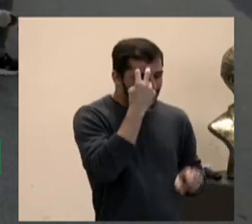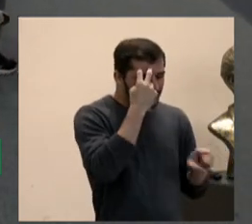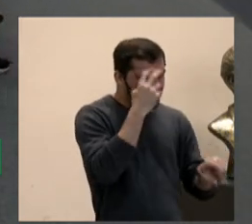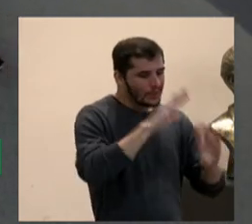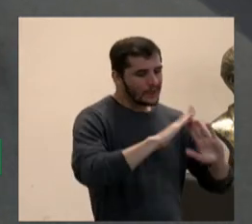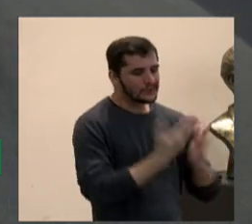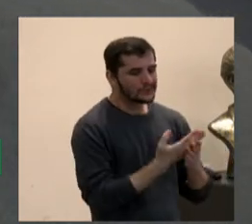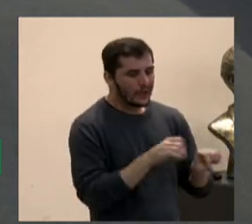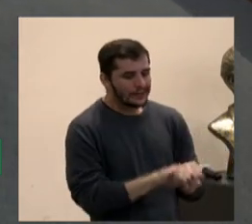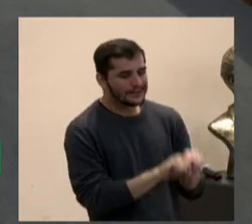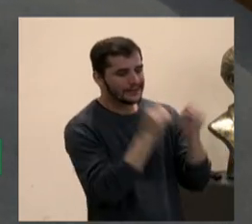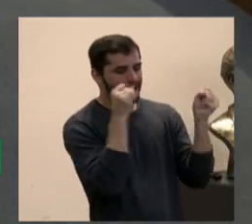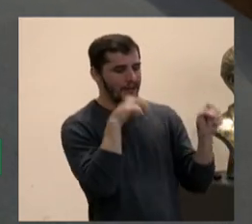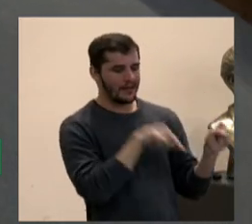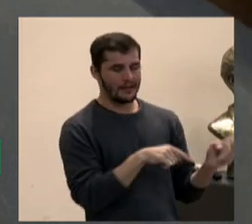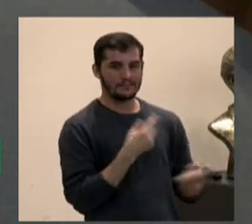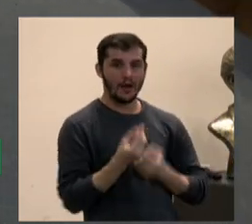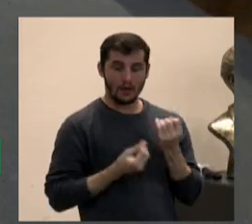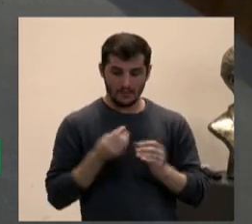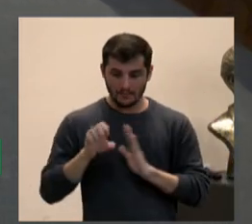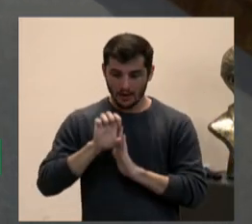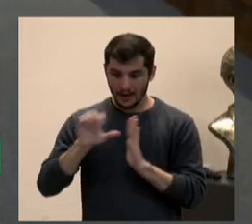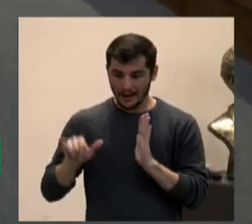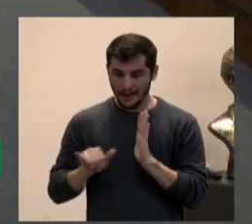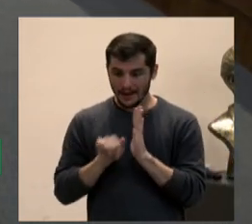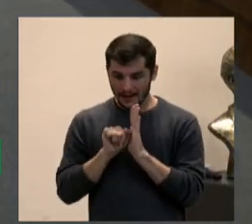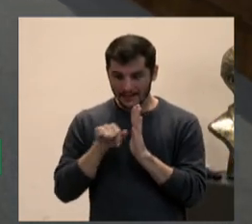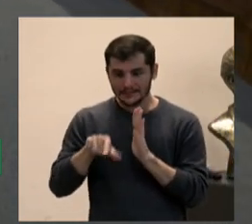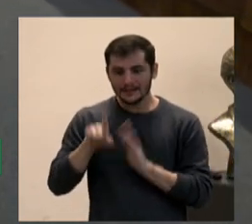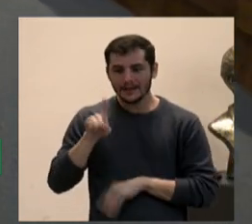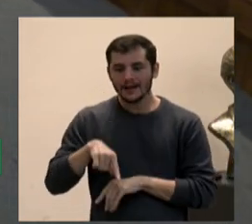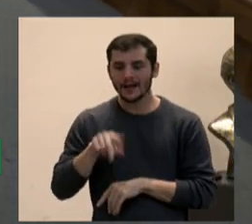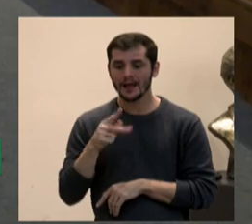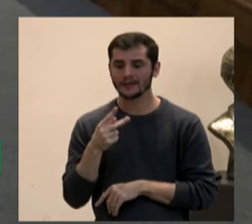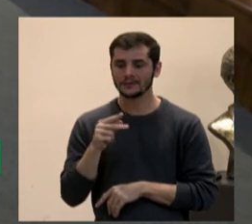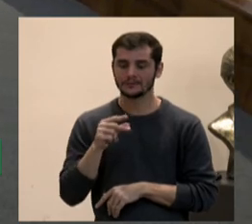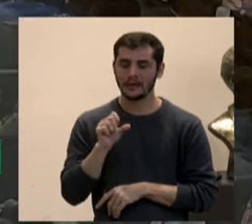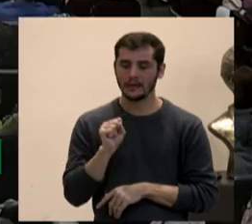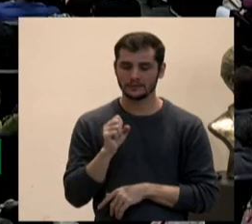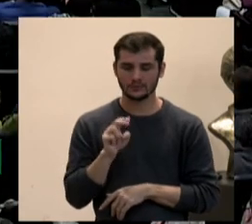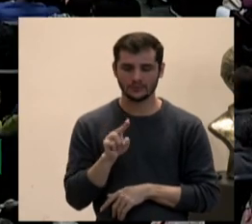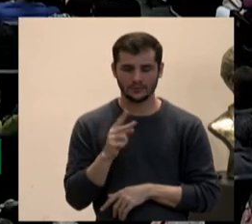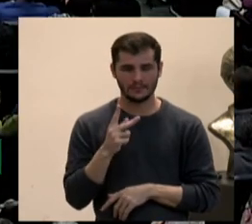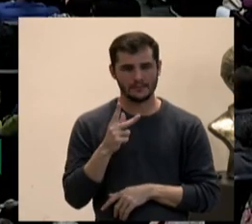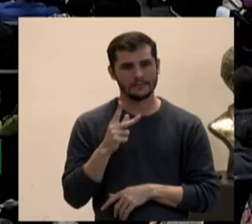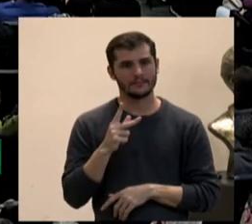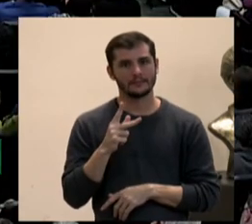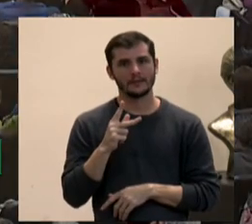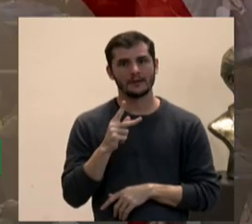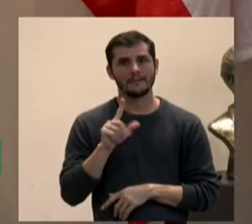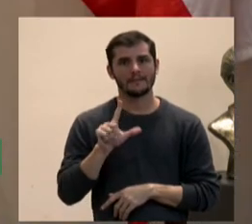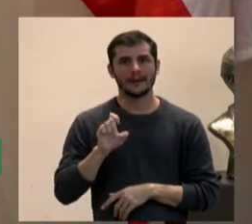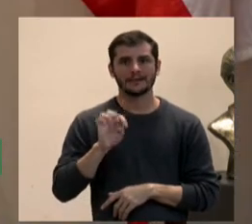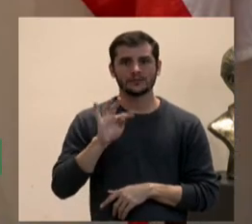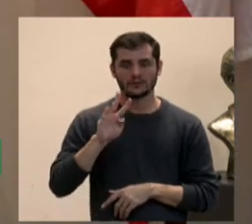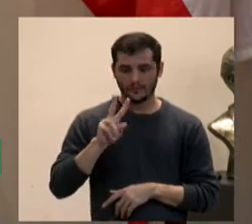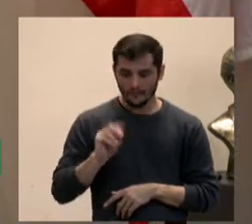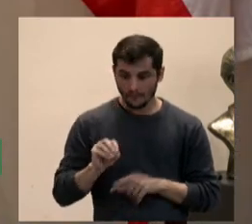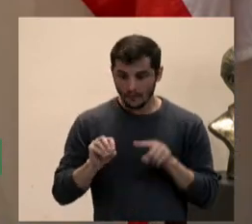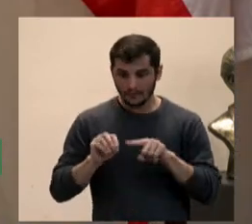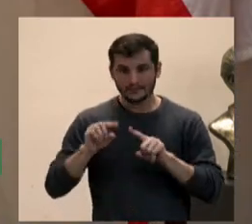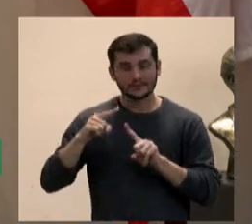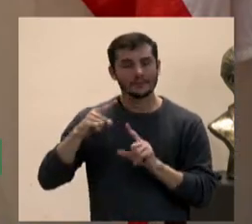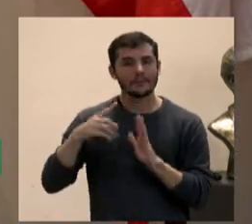culturas escolares. A EJA, na forma supletiva, na forma do modelo supletivo, não serve para